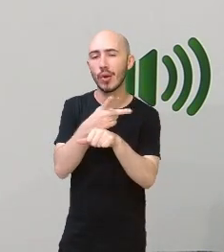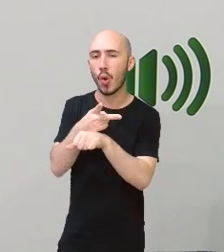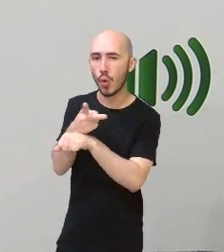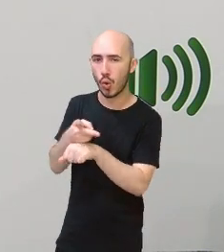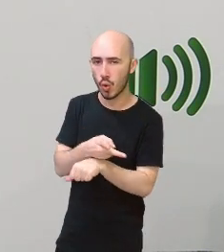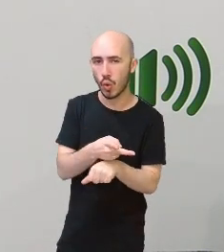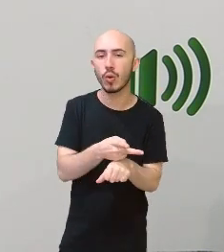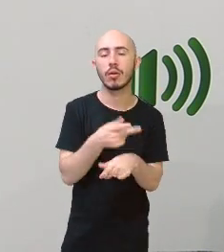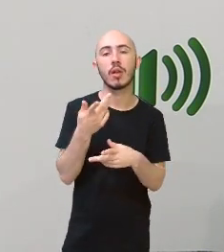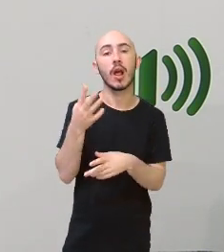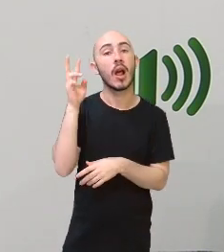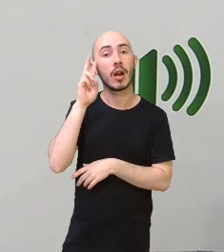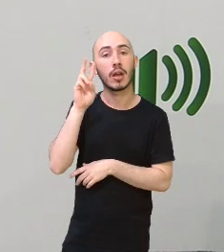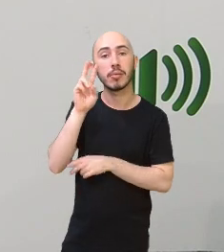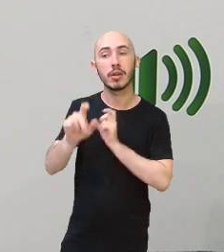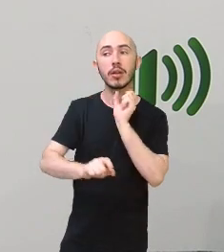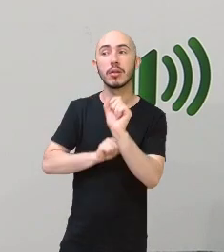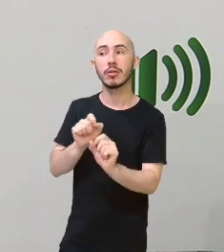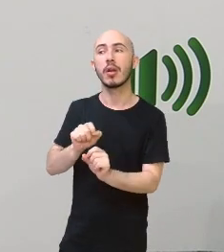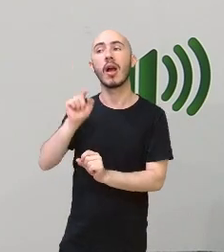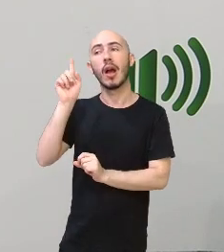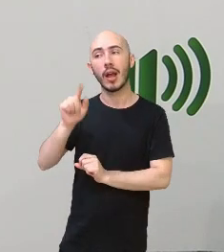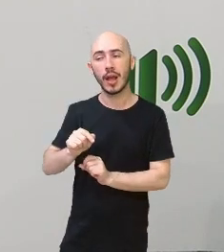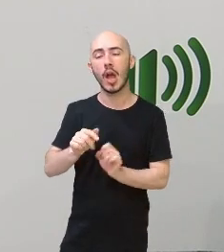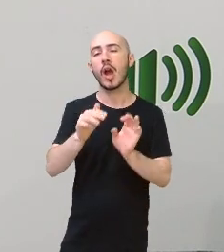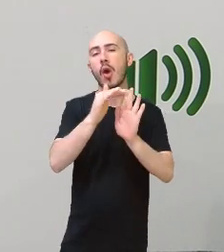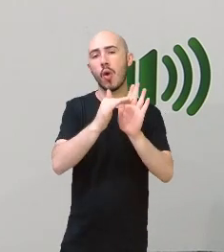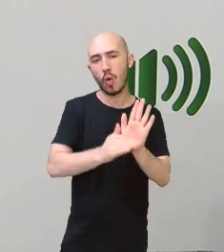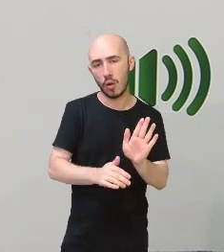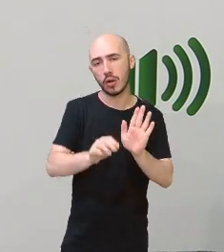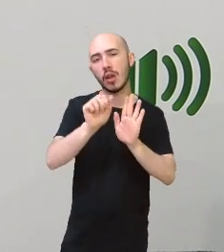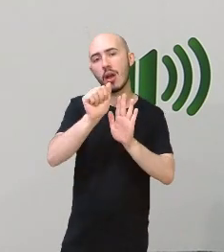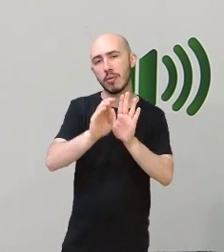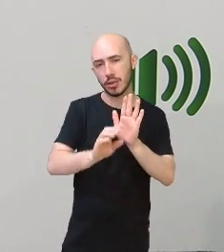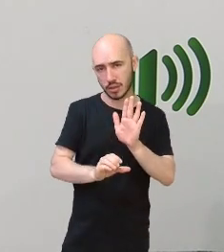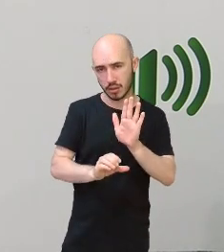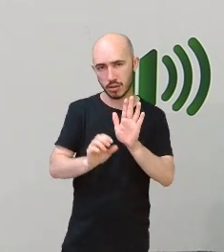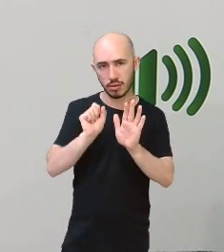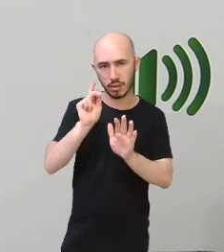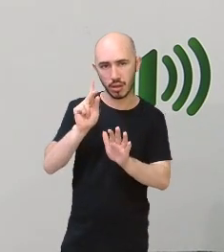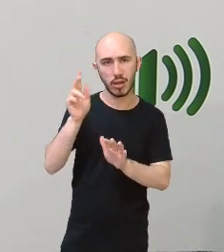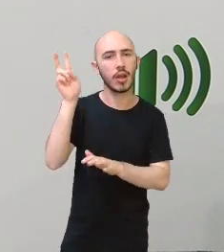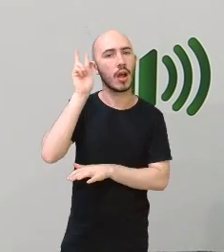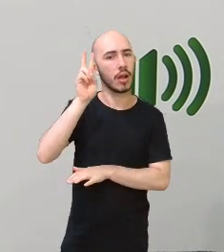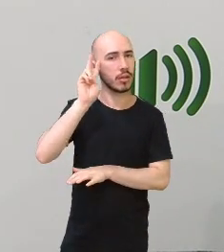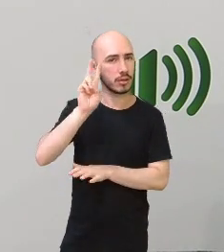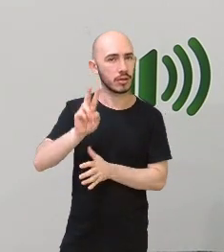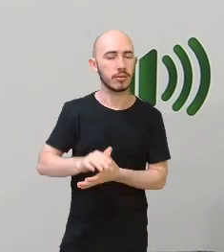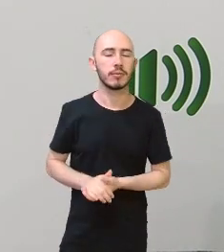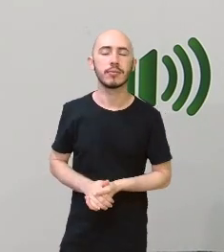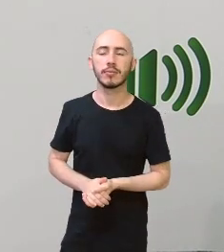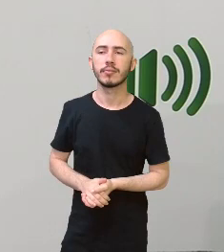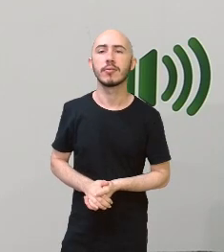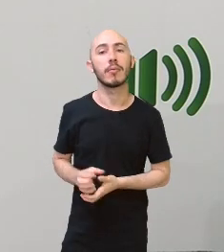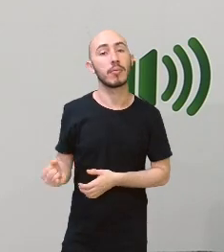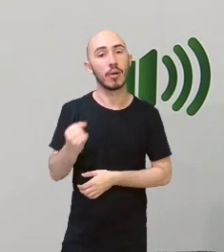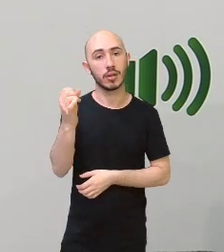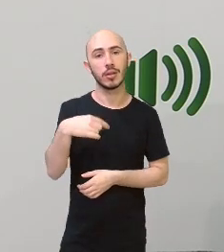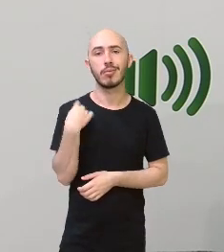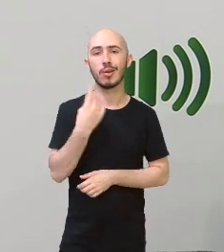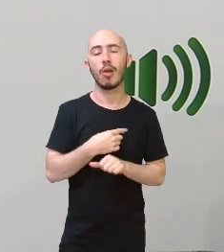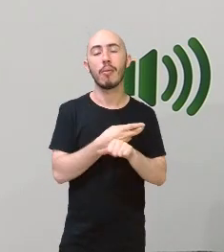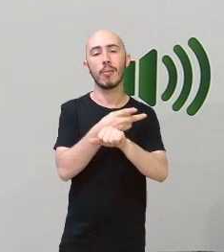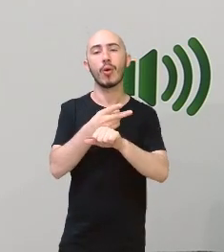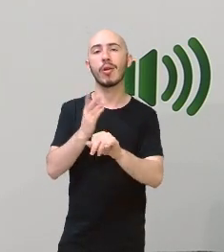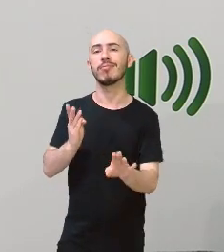Lembrando que é tudo exatamente em ordem alfabética, tá? Não esquece isso não, que isso é muito importante para a gente realizar a